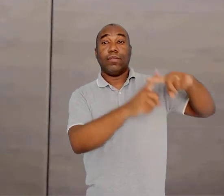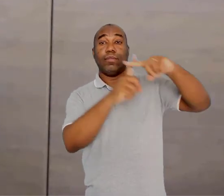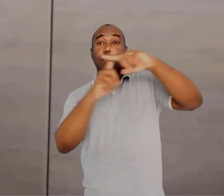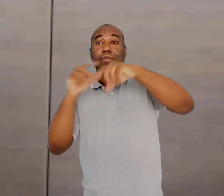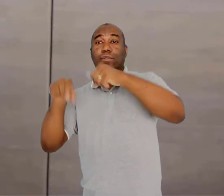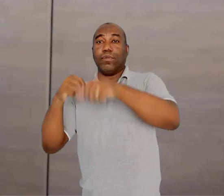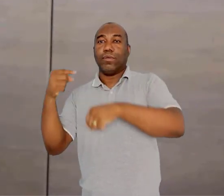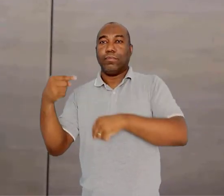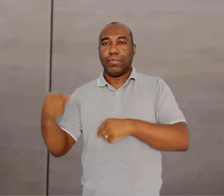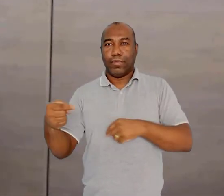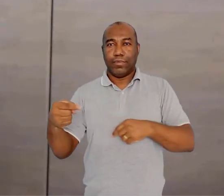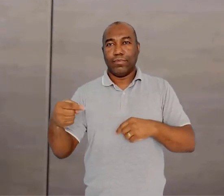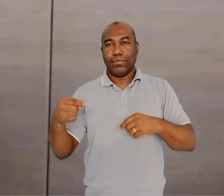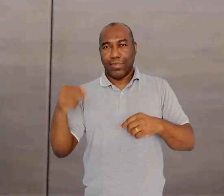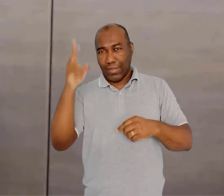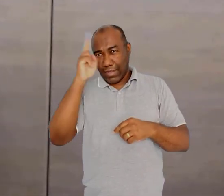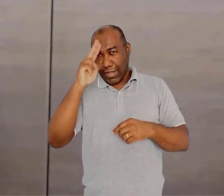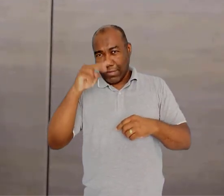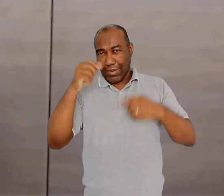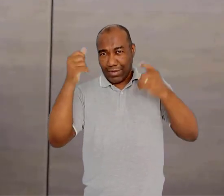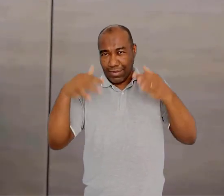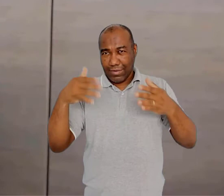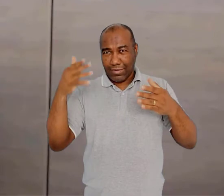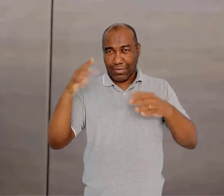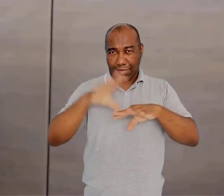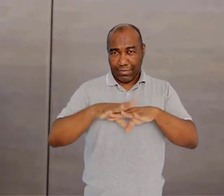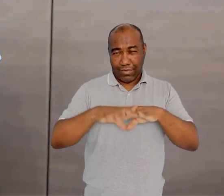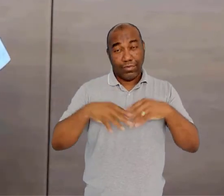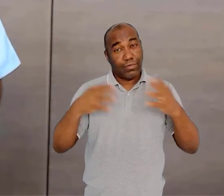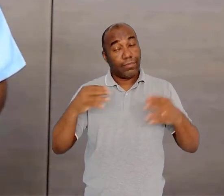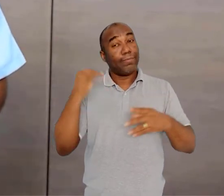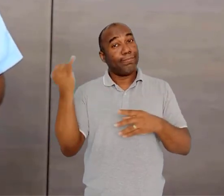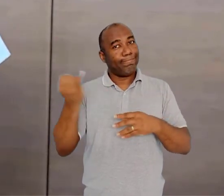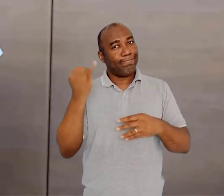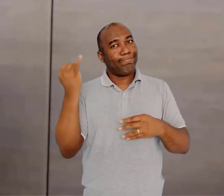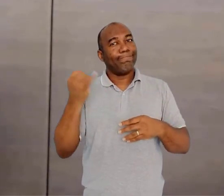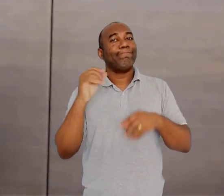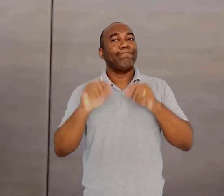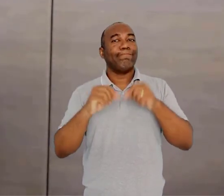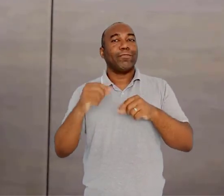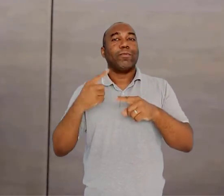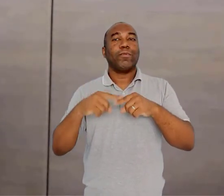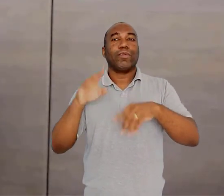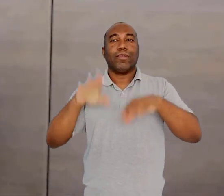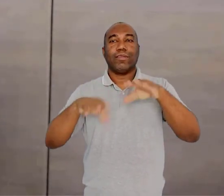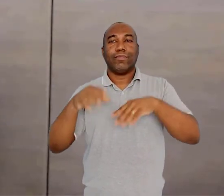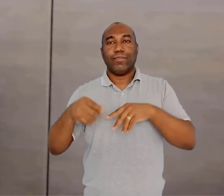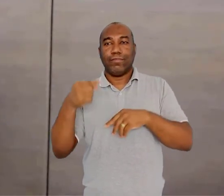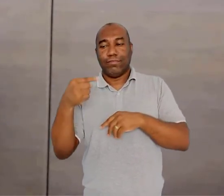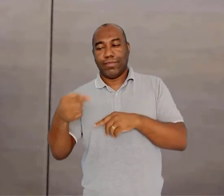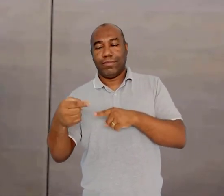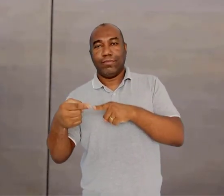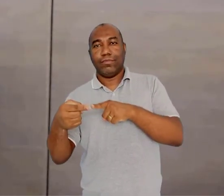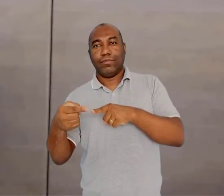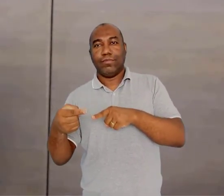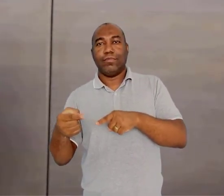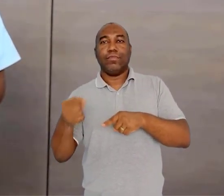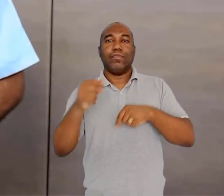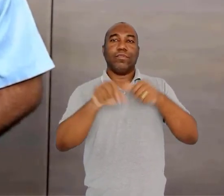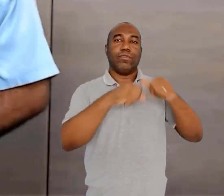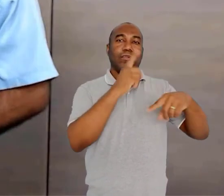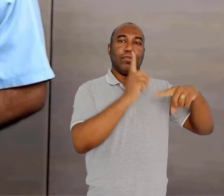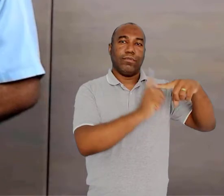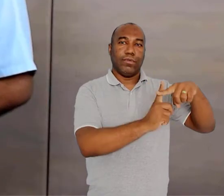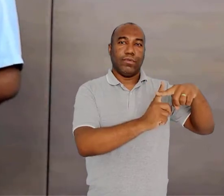que você erra ali, você fala assim, ah, professor, só errei era o mais, era o menos. Só que na reação química você está falando que ela está absorvendo ou liberando energia. Então, você tem que tomar o maior